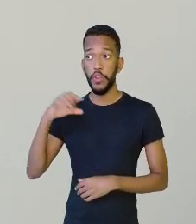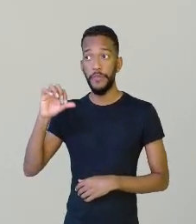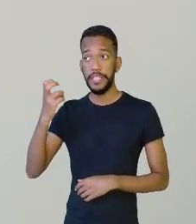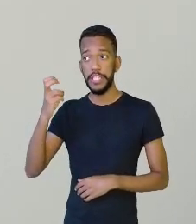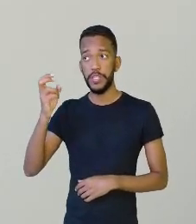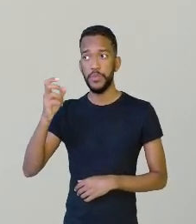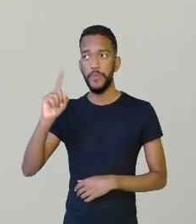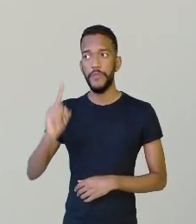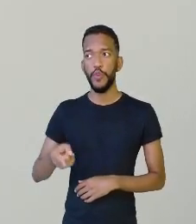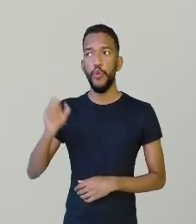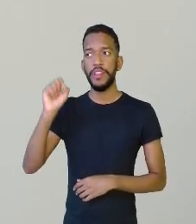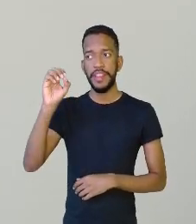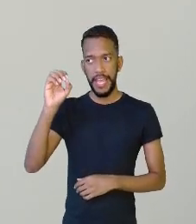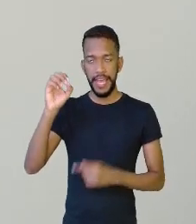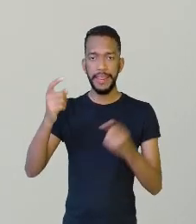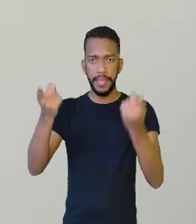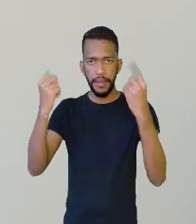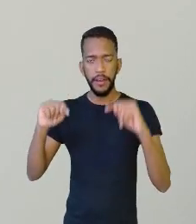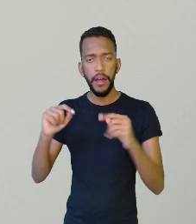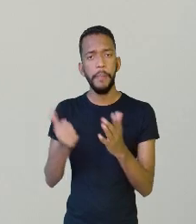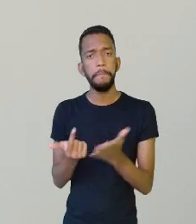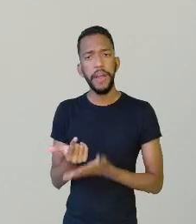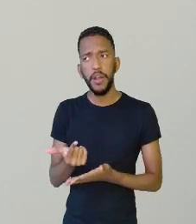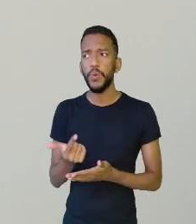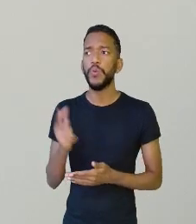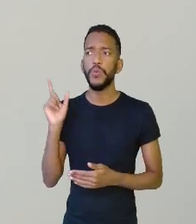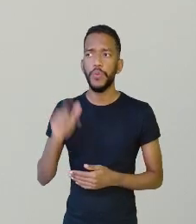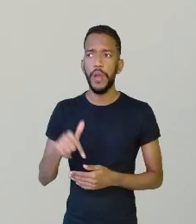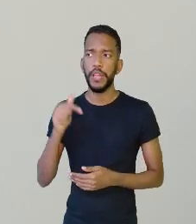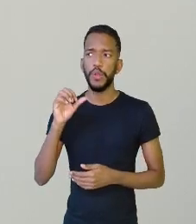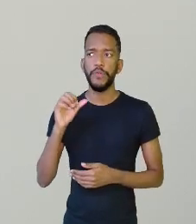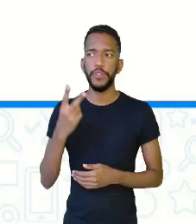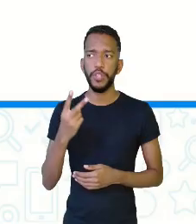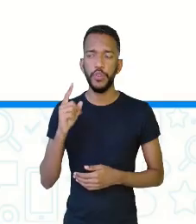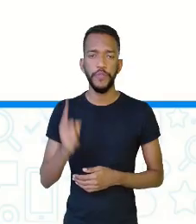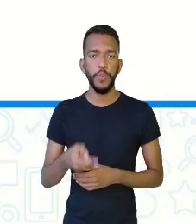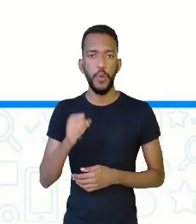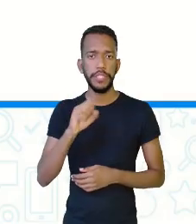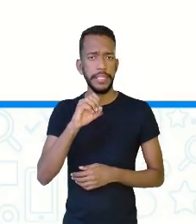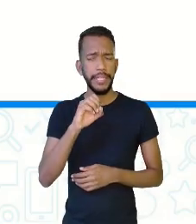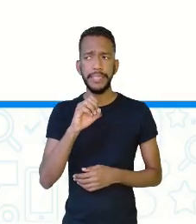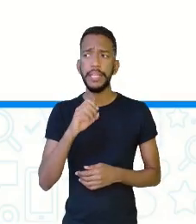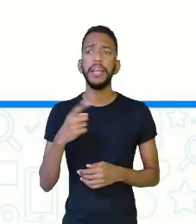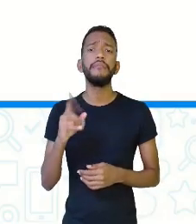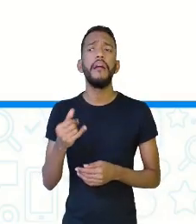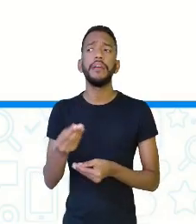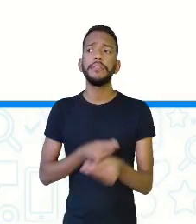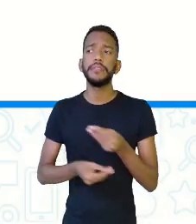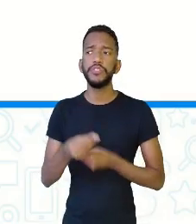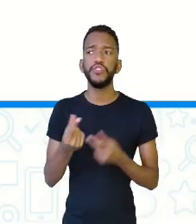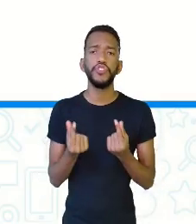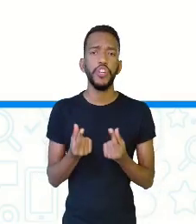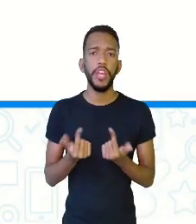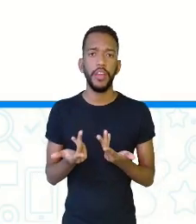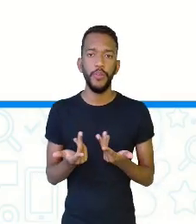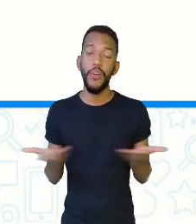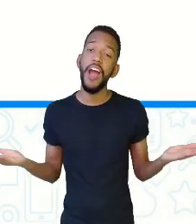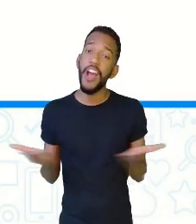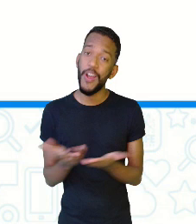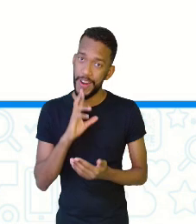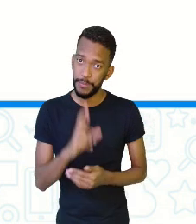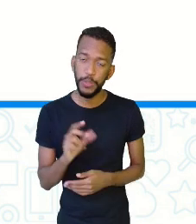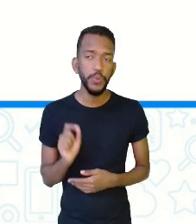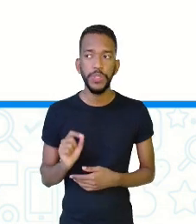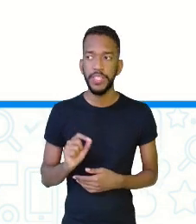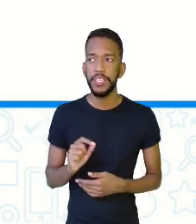95,80. Só que a compra dele deu R$ 92,80. Ele vai querer a diferença. Nesse caso,